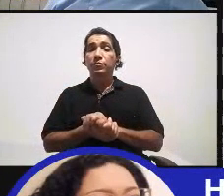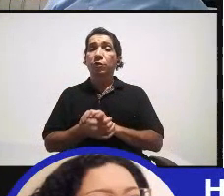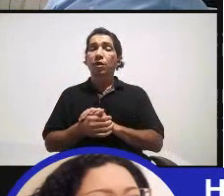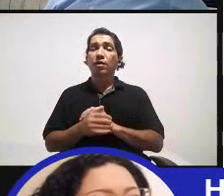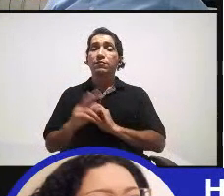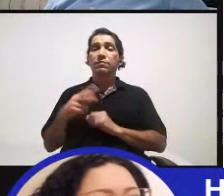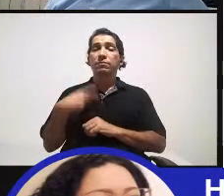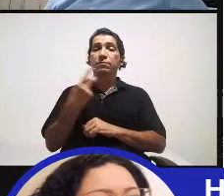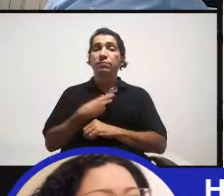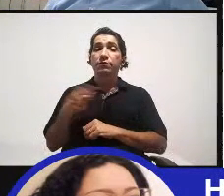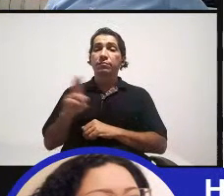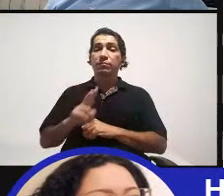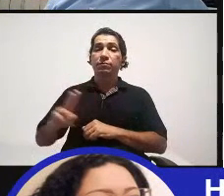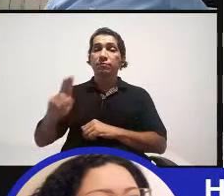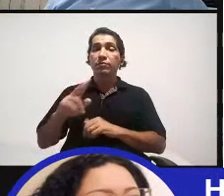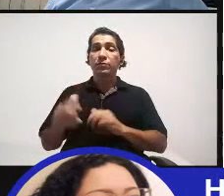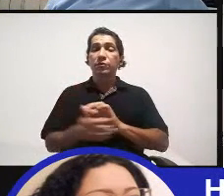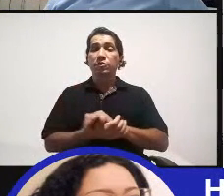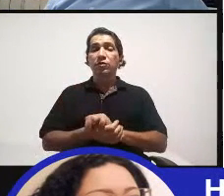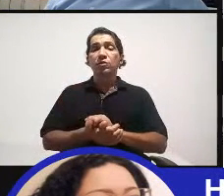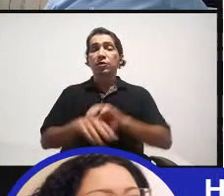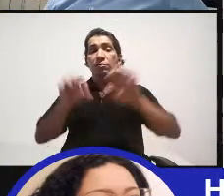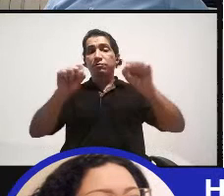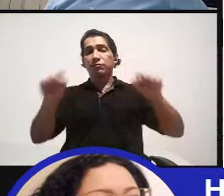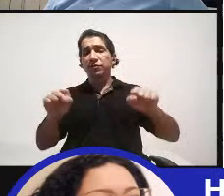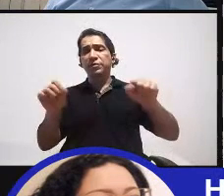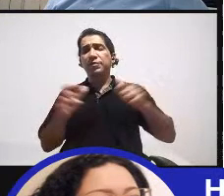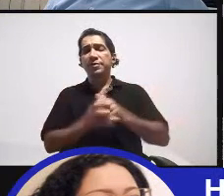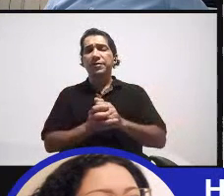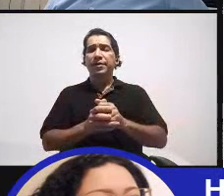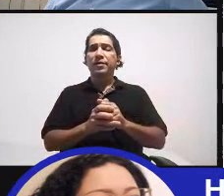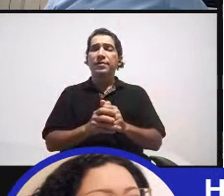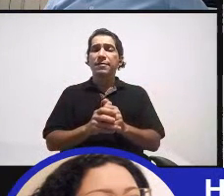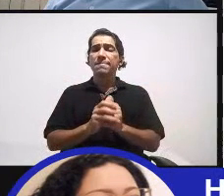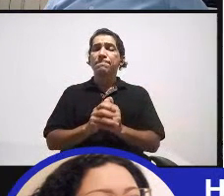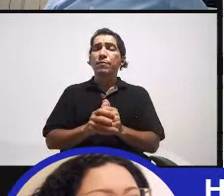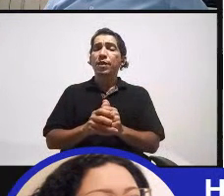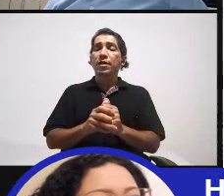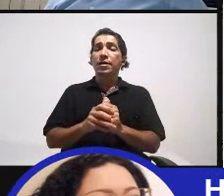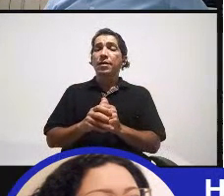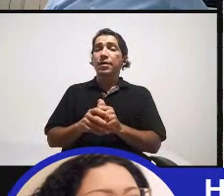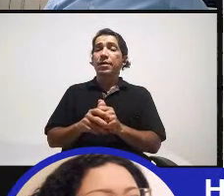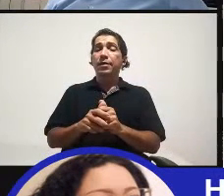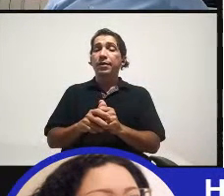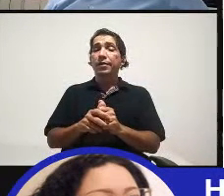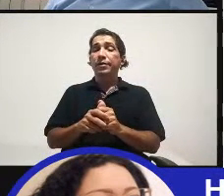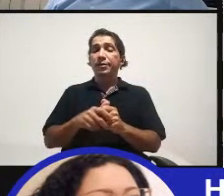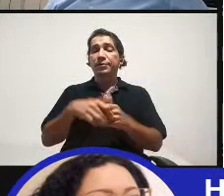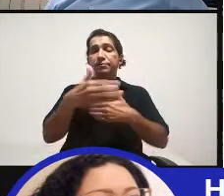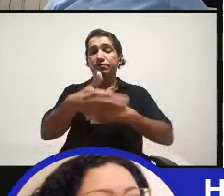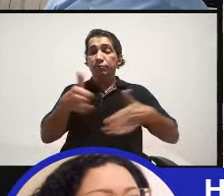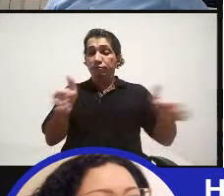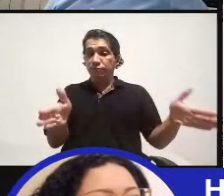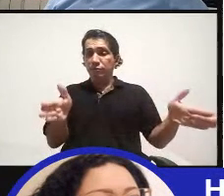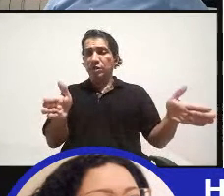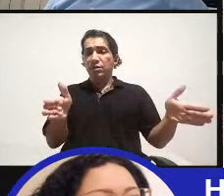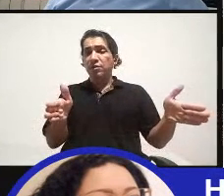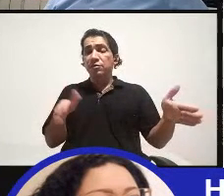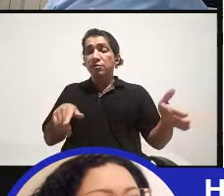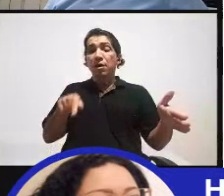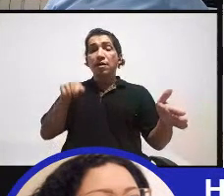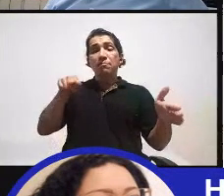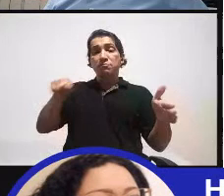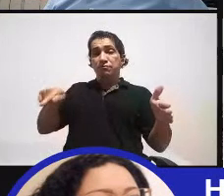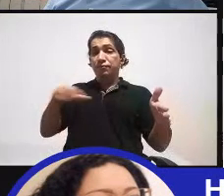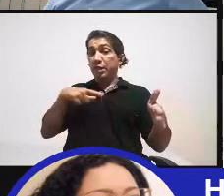fez a aplicação nesse prédio aqui, tá? Mas o aviário, no caso, tem seis galpões, né? E a